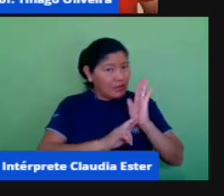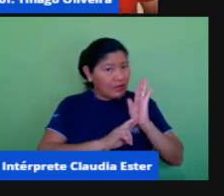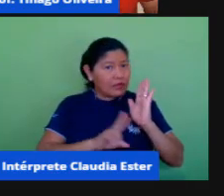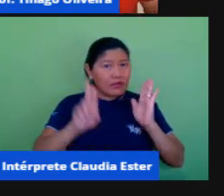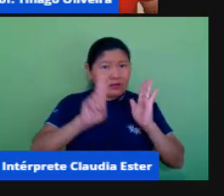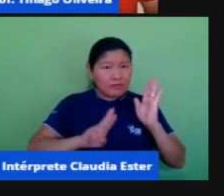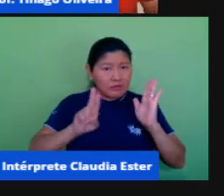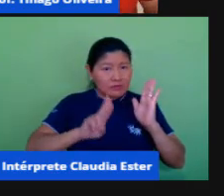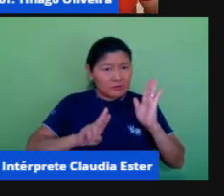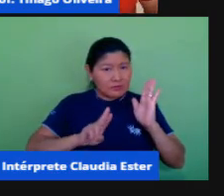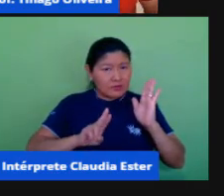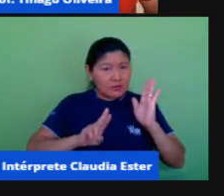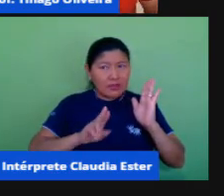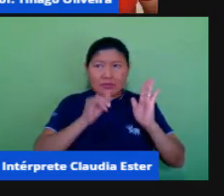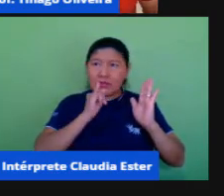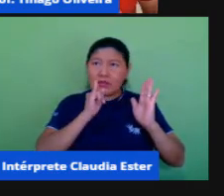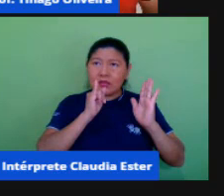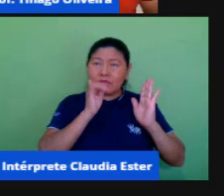ele tem